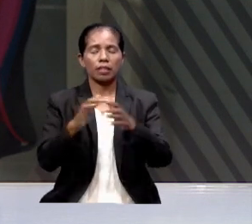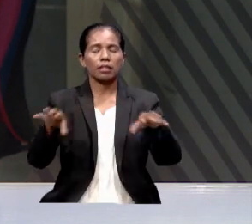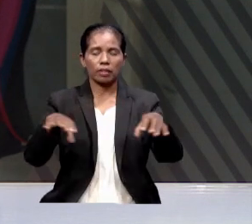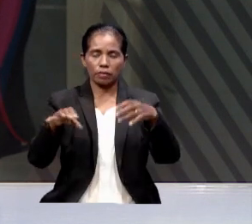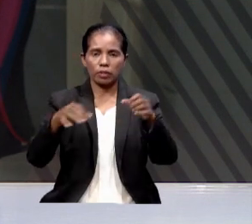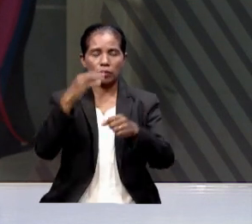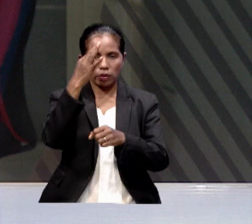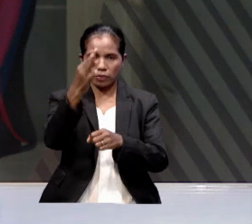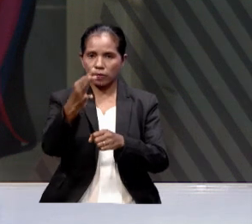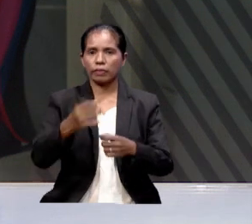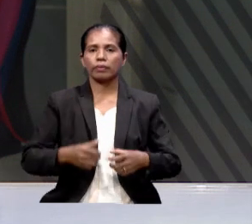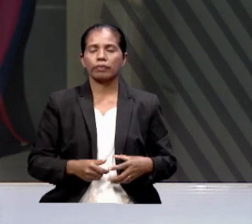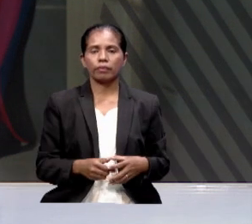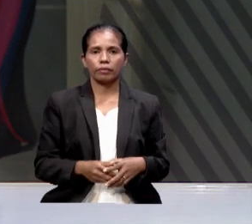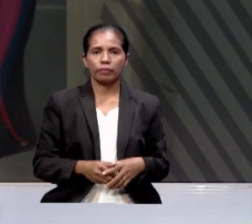futuro.